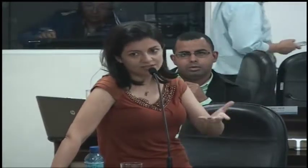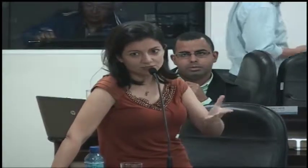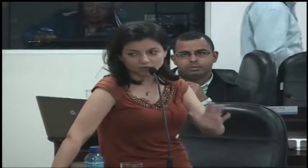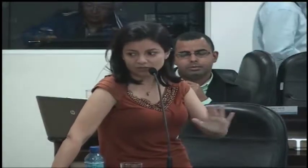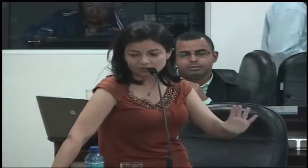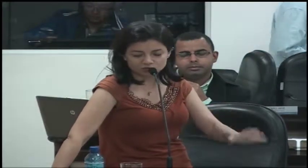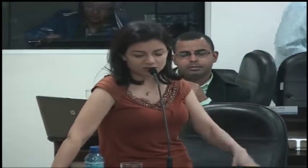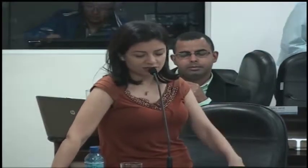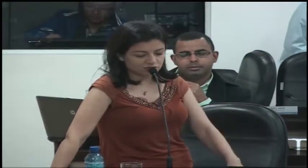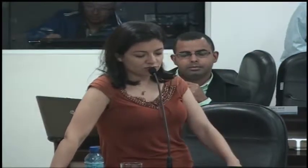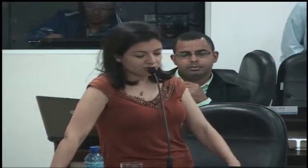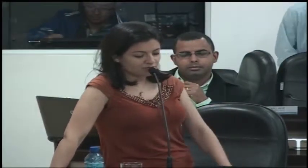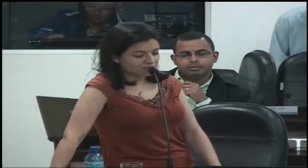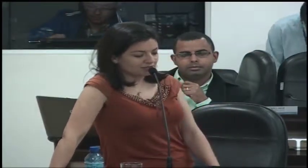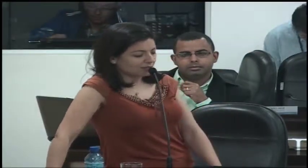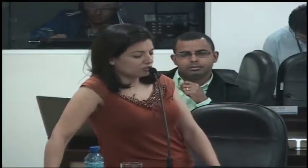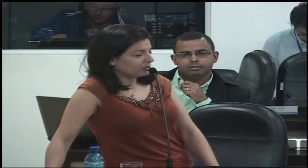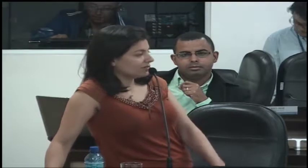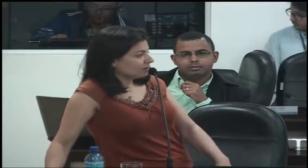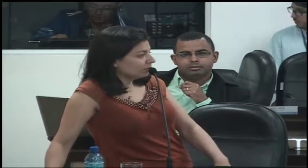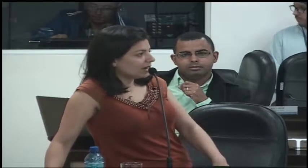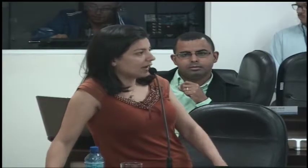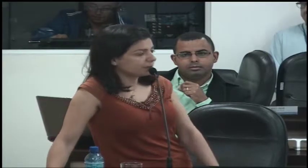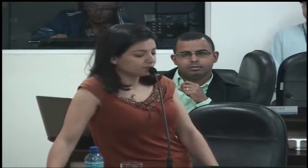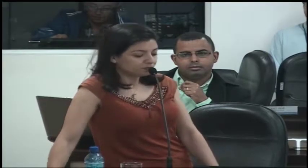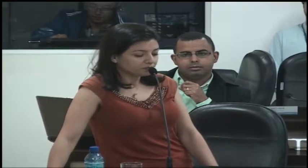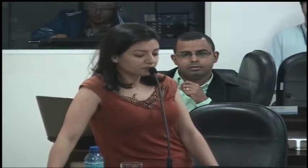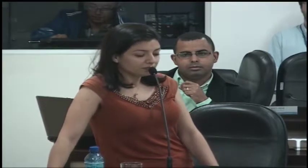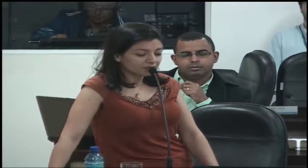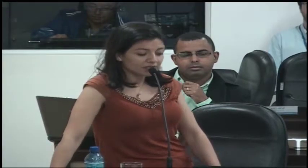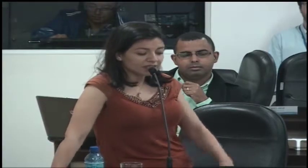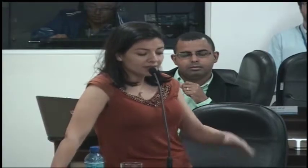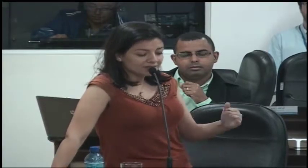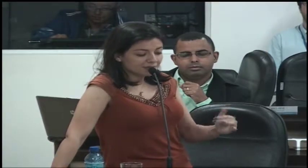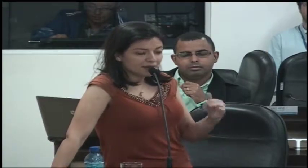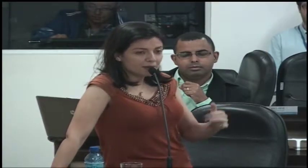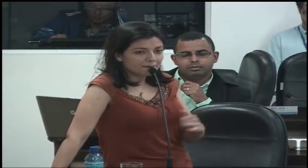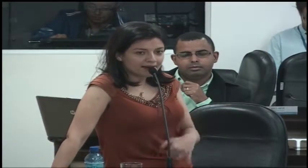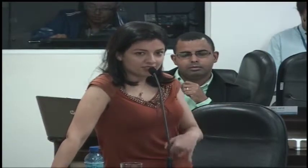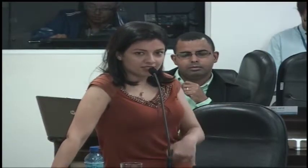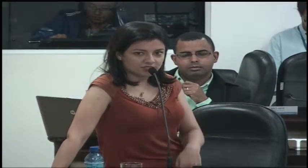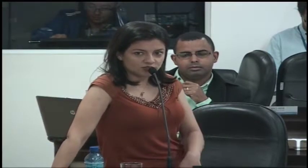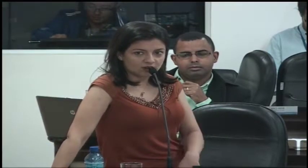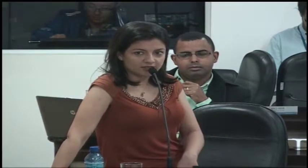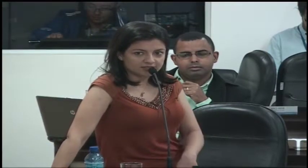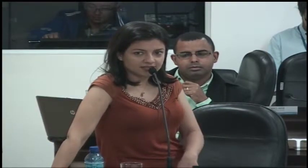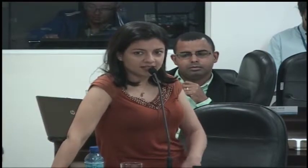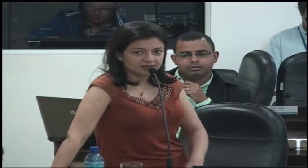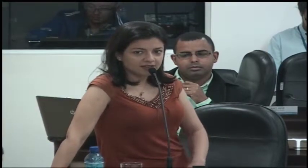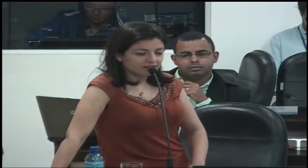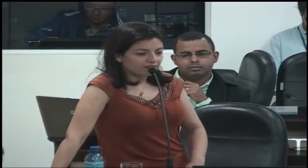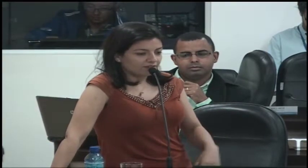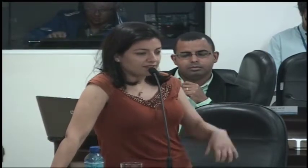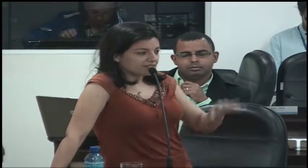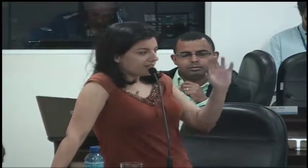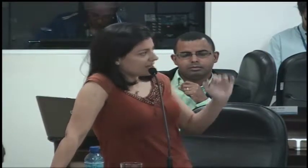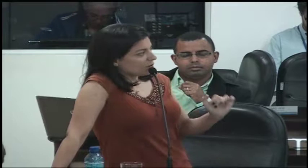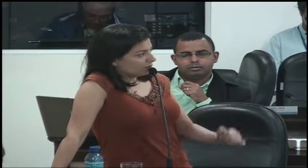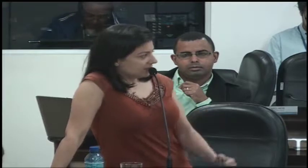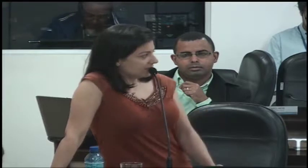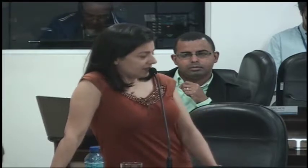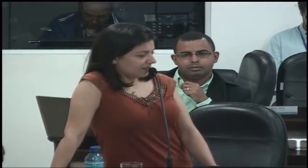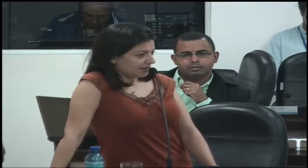teve reestruturação administrativa, não sei exatamente a dotação do cargo. Mas a maior parte desses jovens que